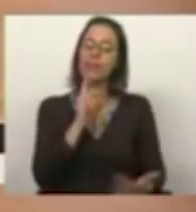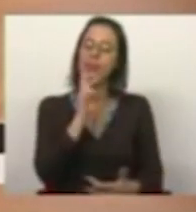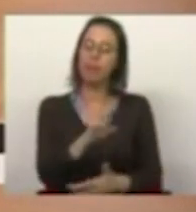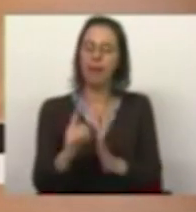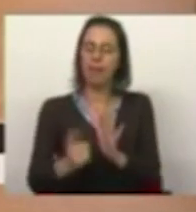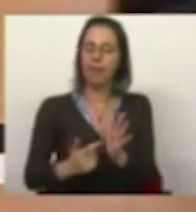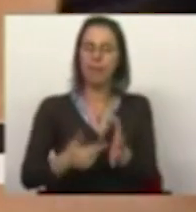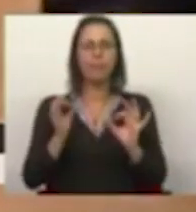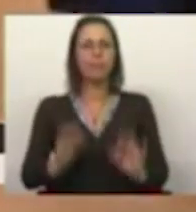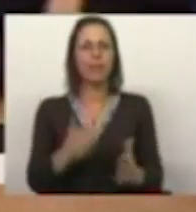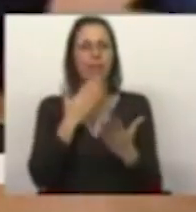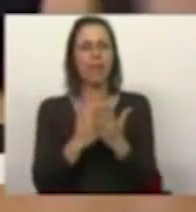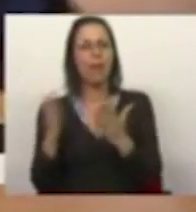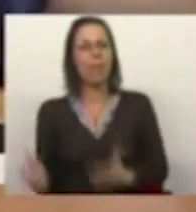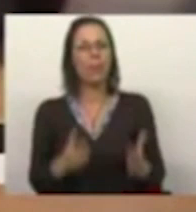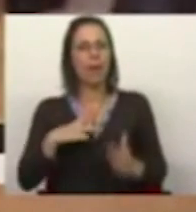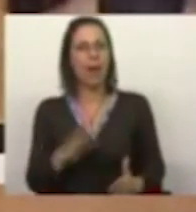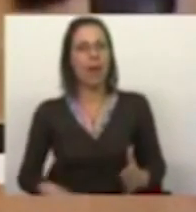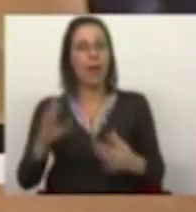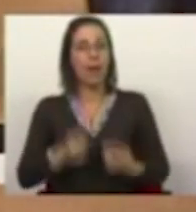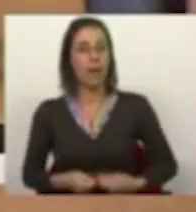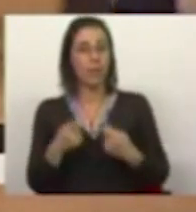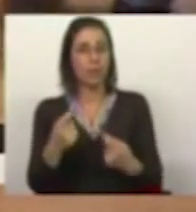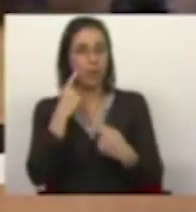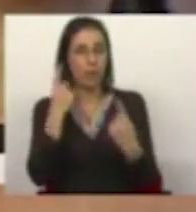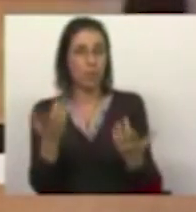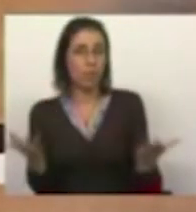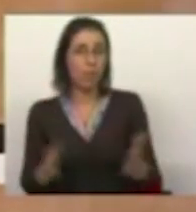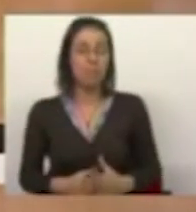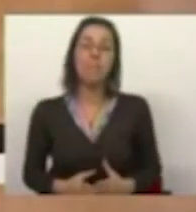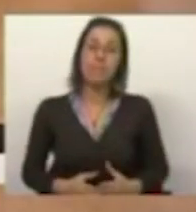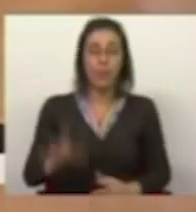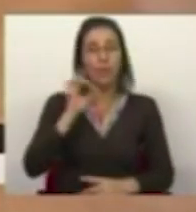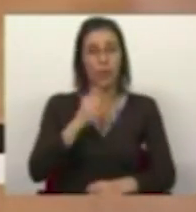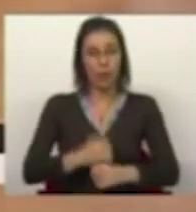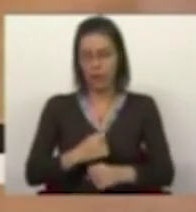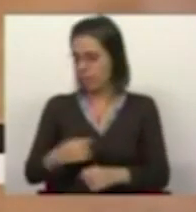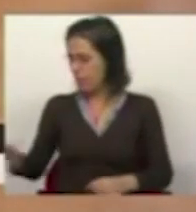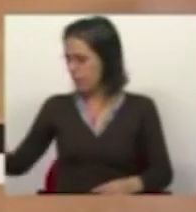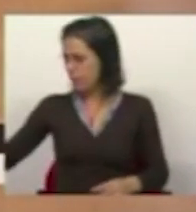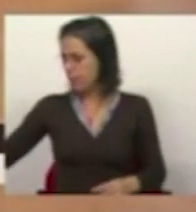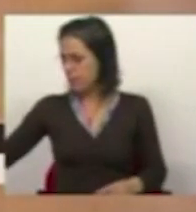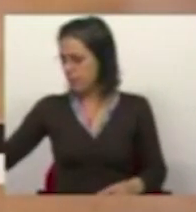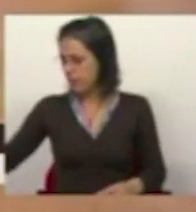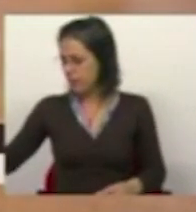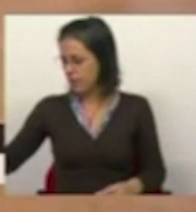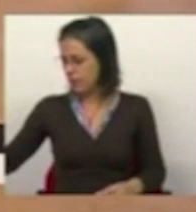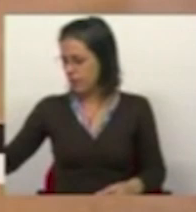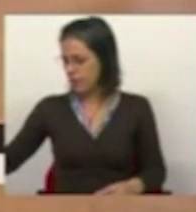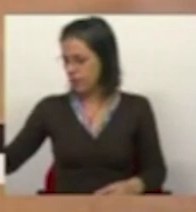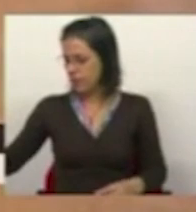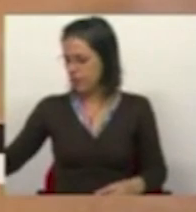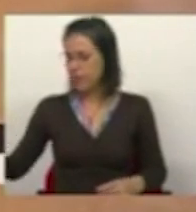responda à necessidade de aumentar a produção nacional e o investimento público? Que dá valor ao trabalho e aos trabalhadores?